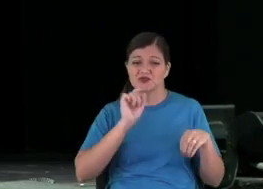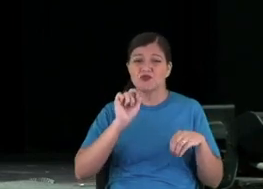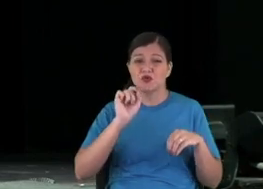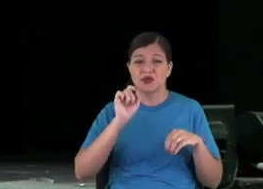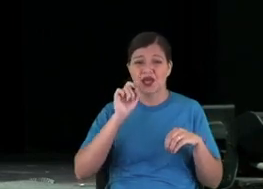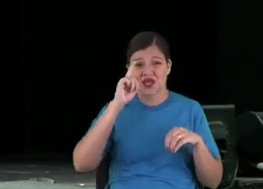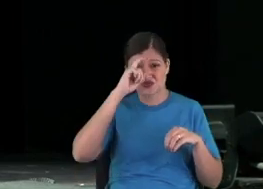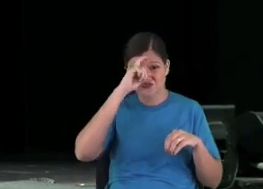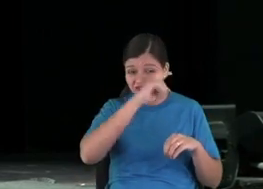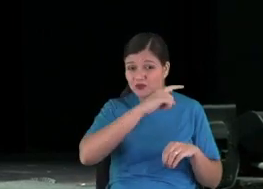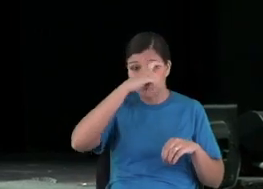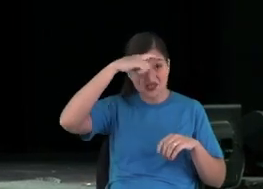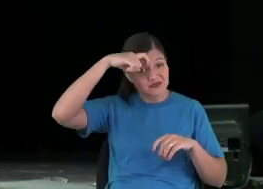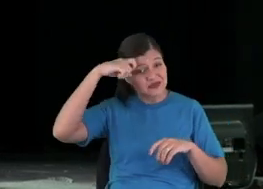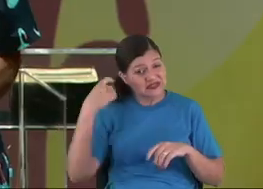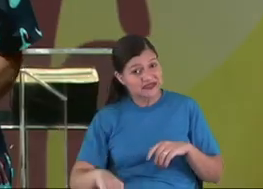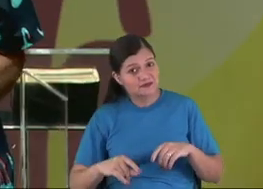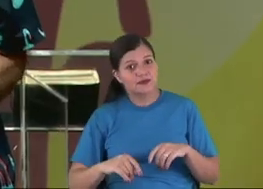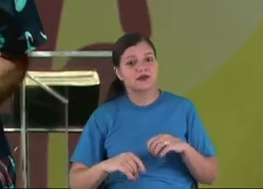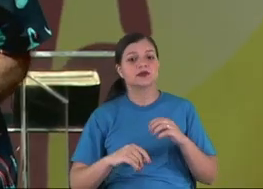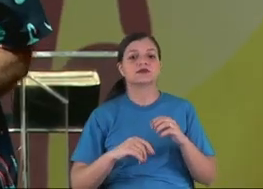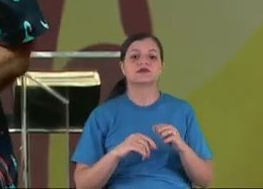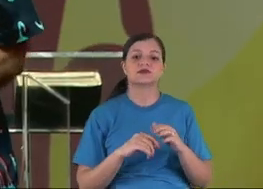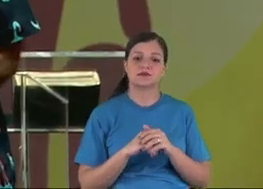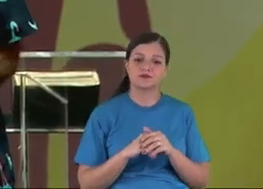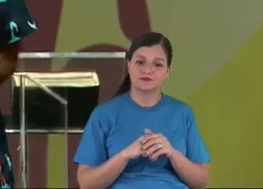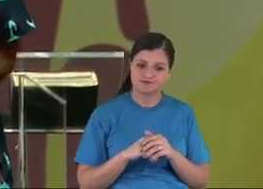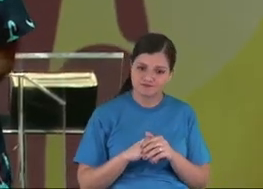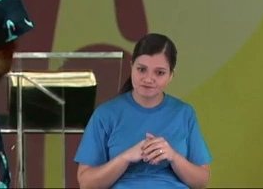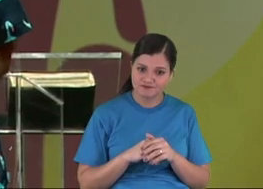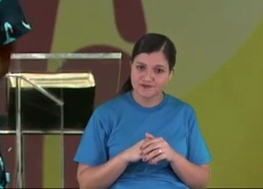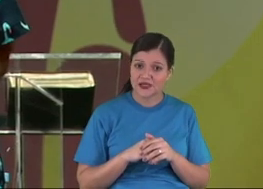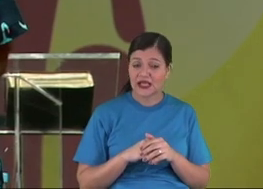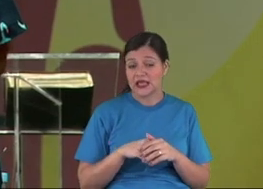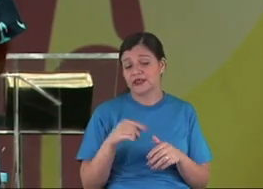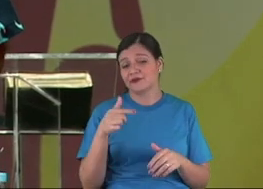dificuldades, os obstáculos, né? O desemprego,